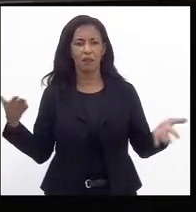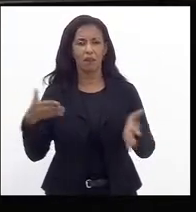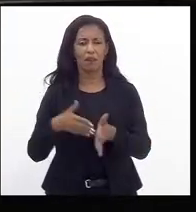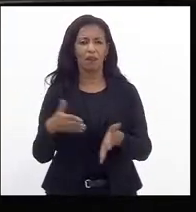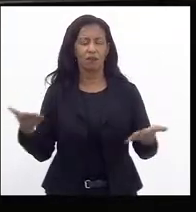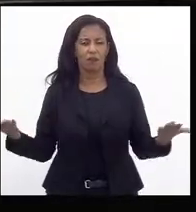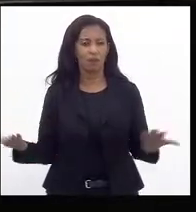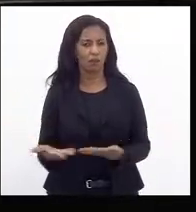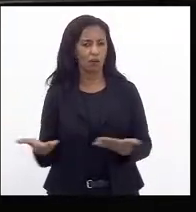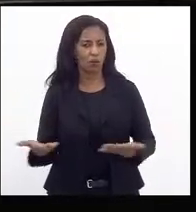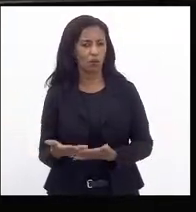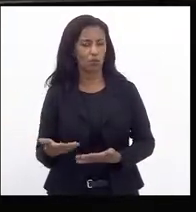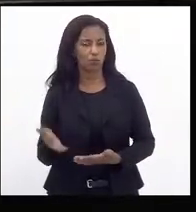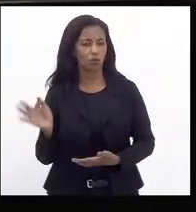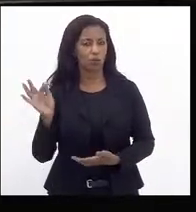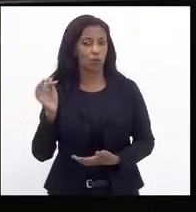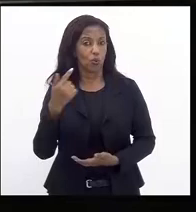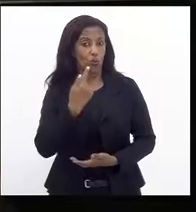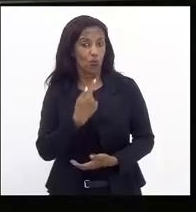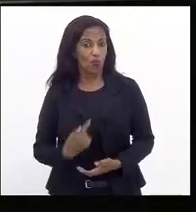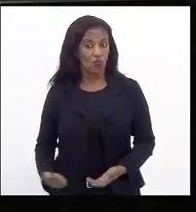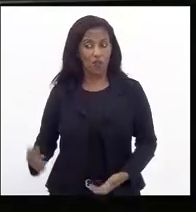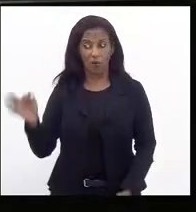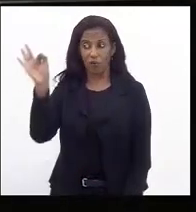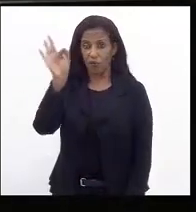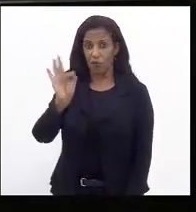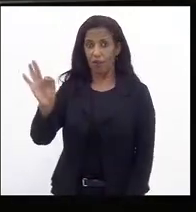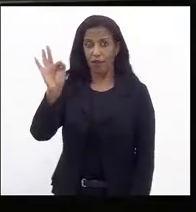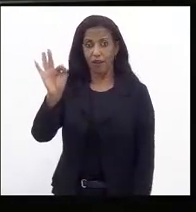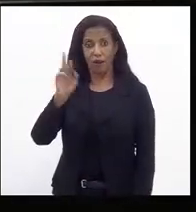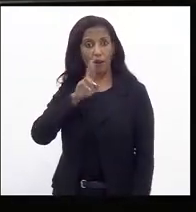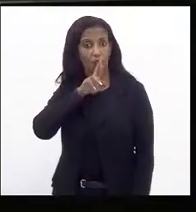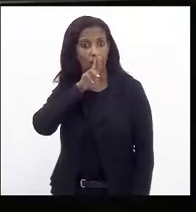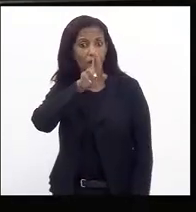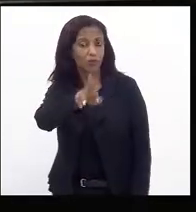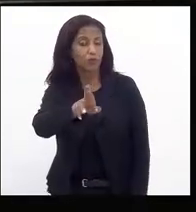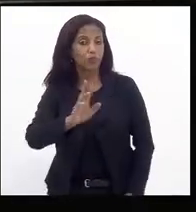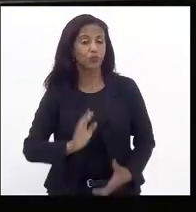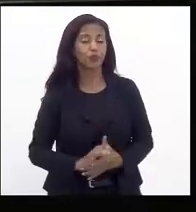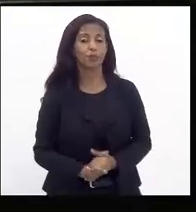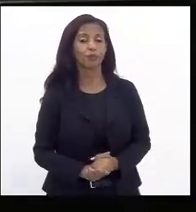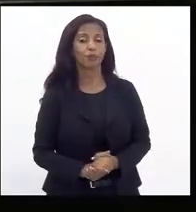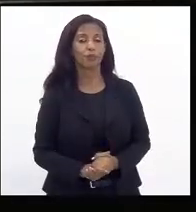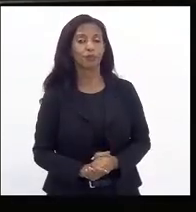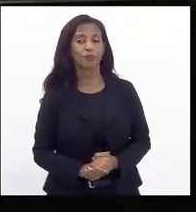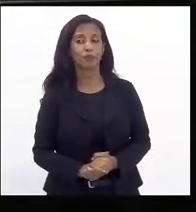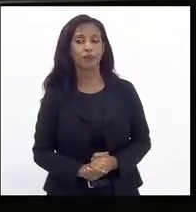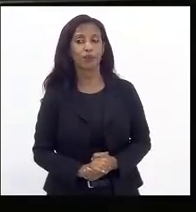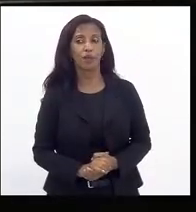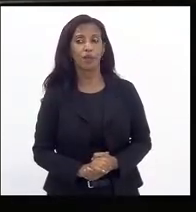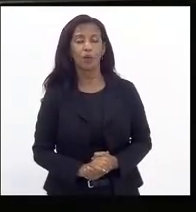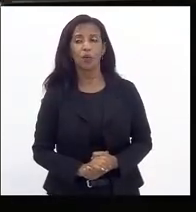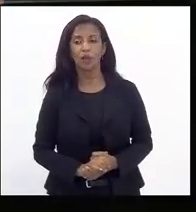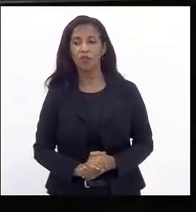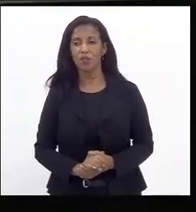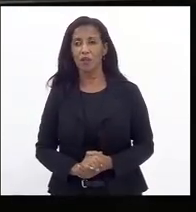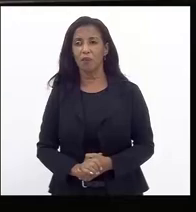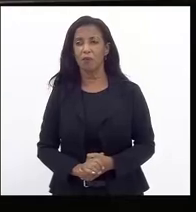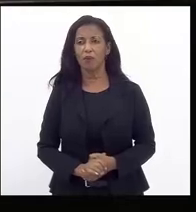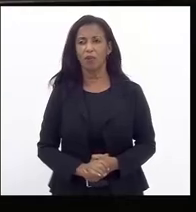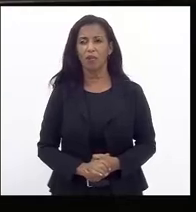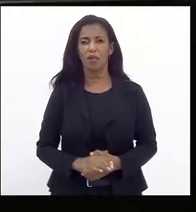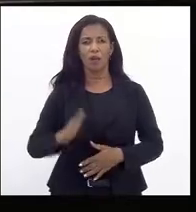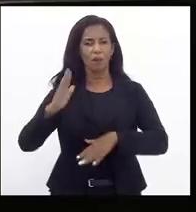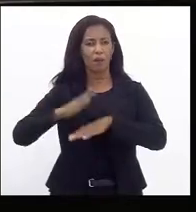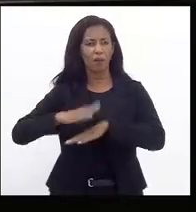hoje no governo federal não respondeu às questões nacionais mais emergentes